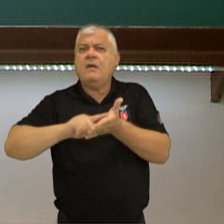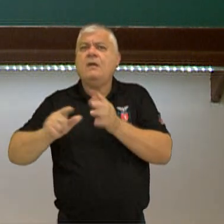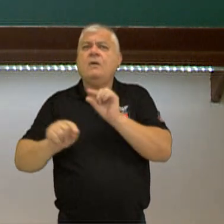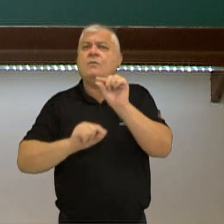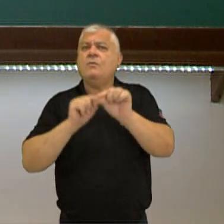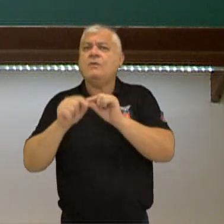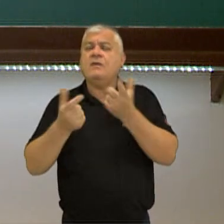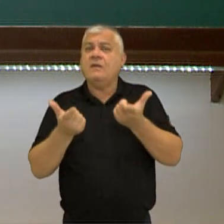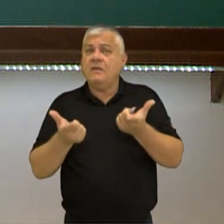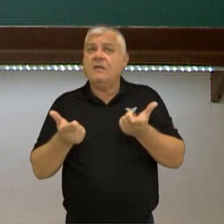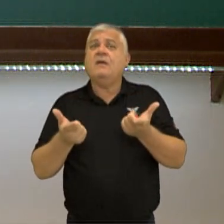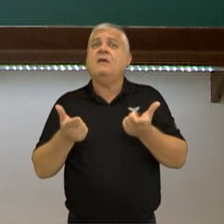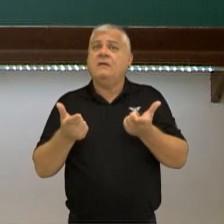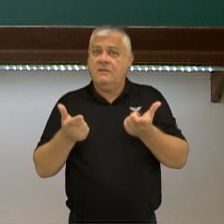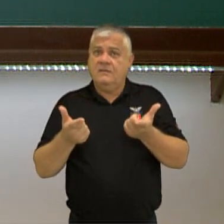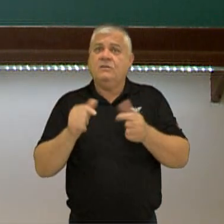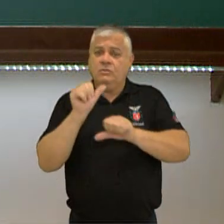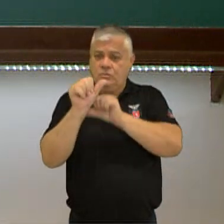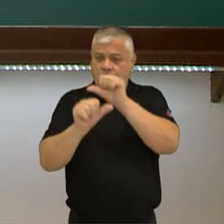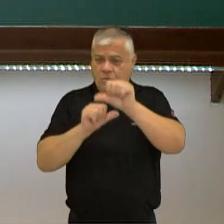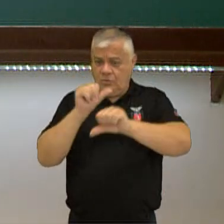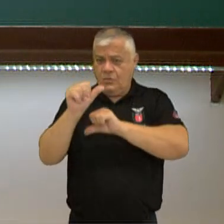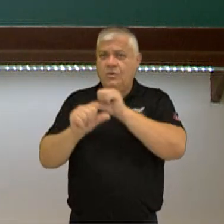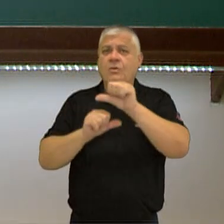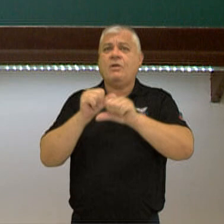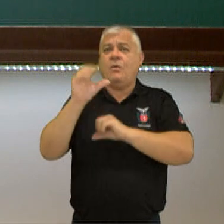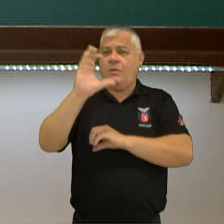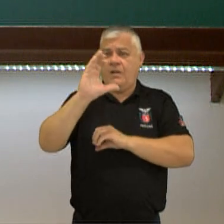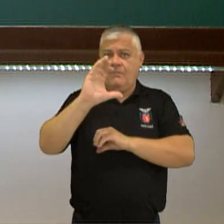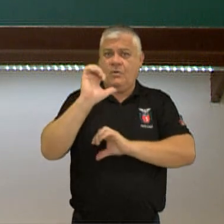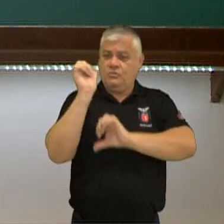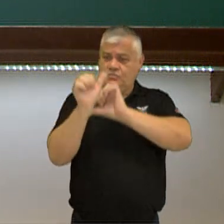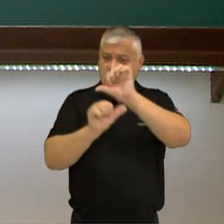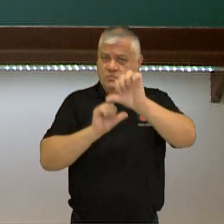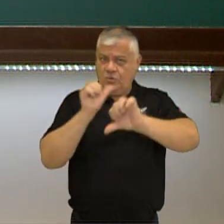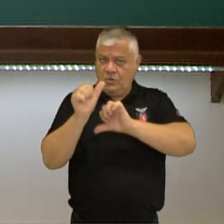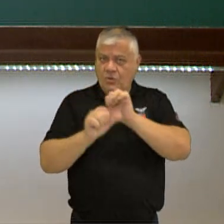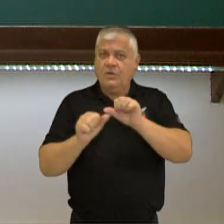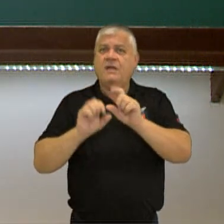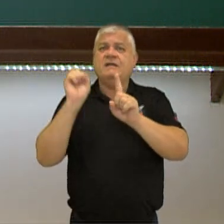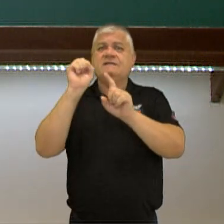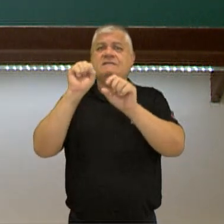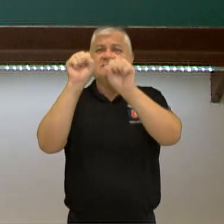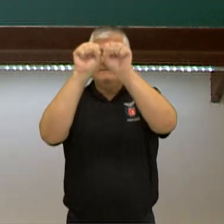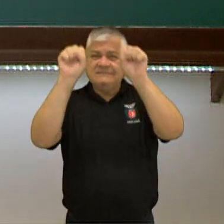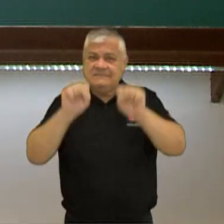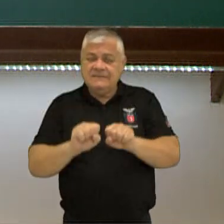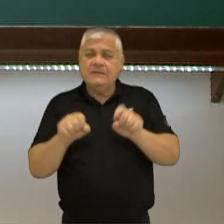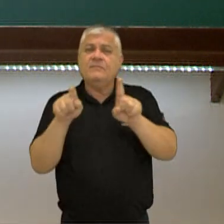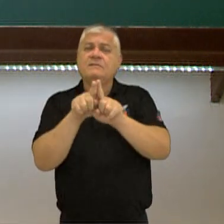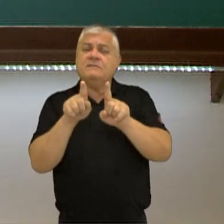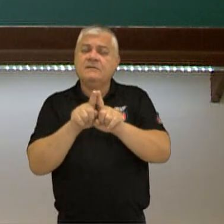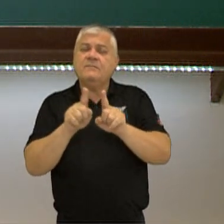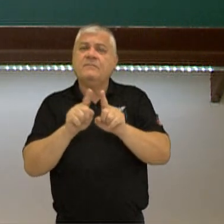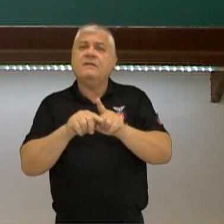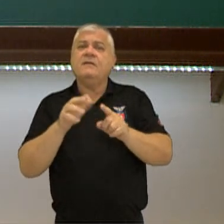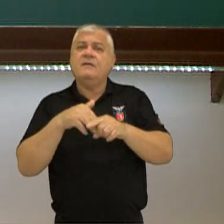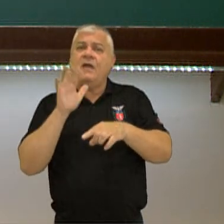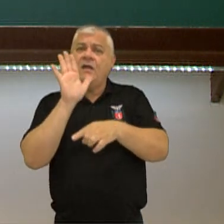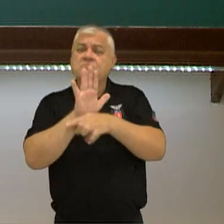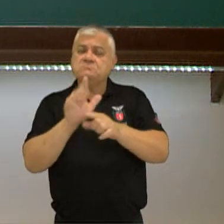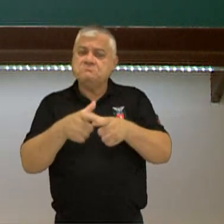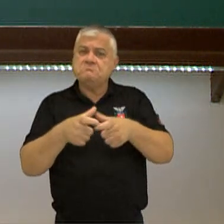a questão da hibridização do átomo do carbono, da hibridização de sistemas, aumentando assim a